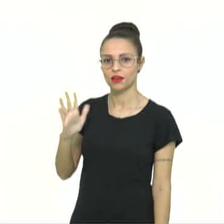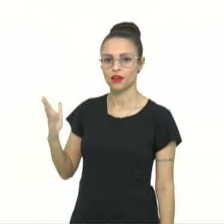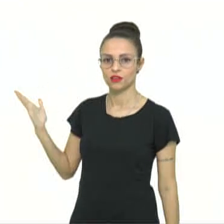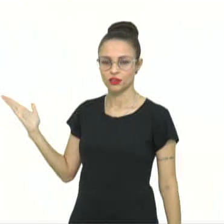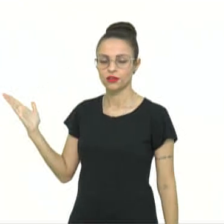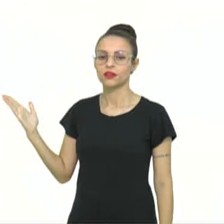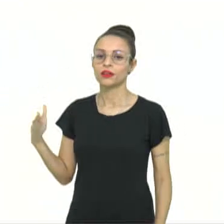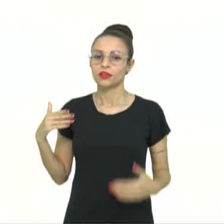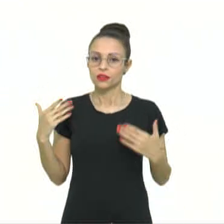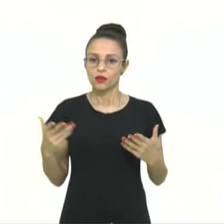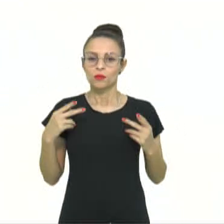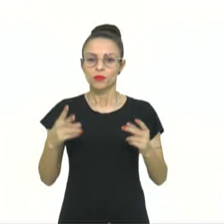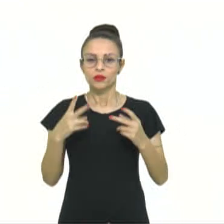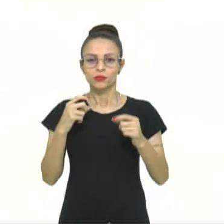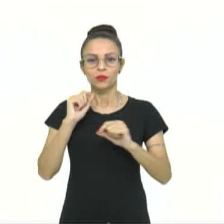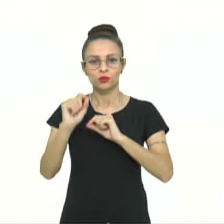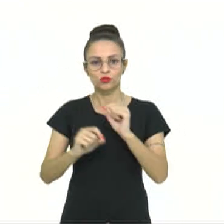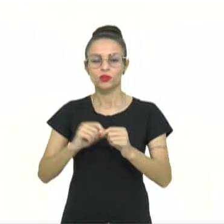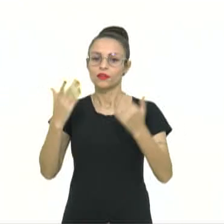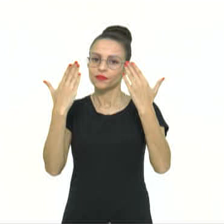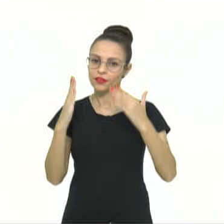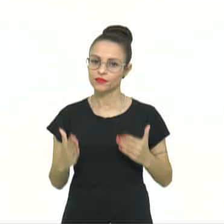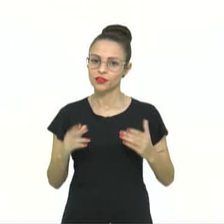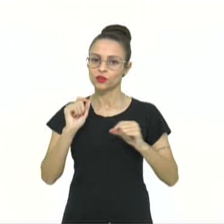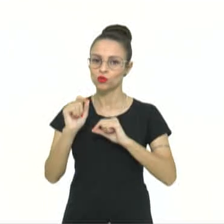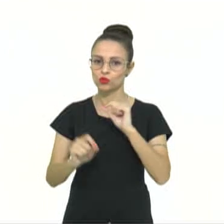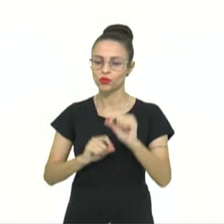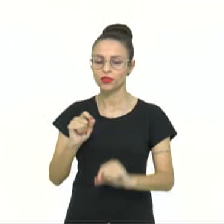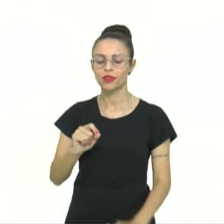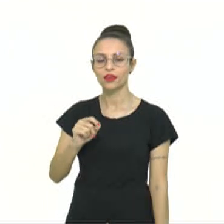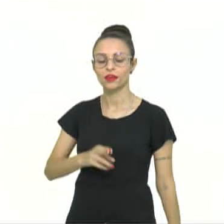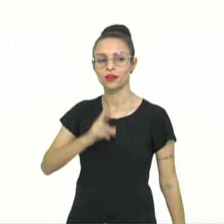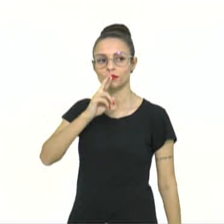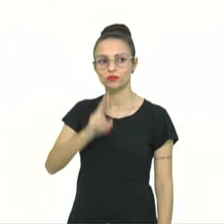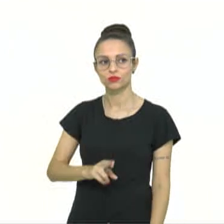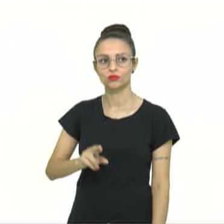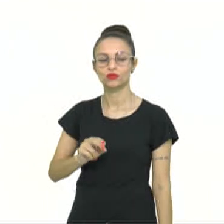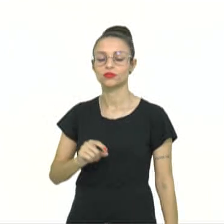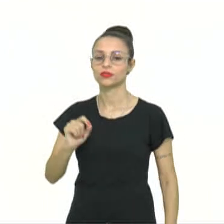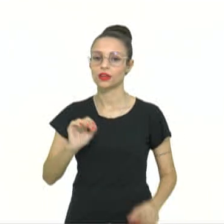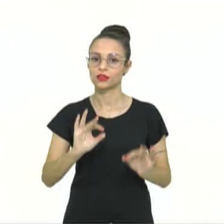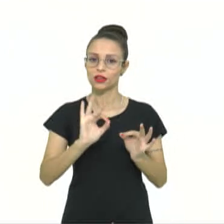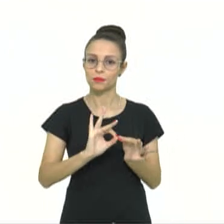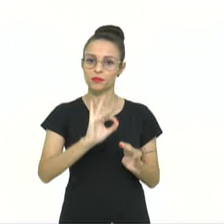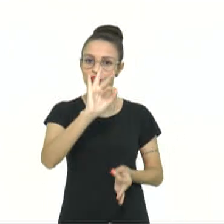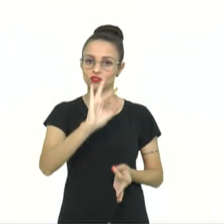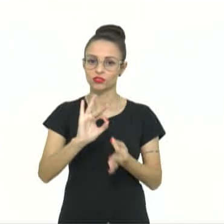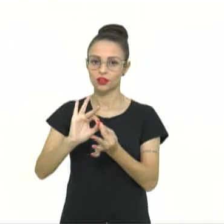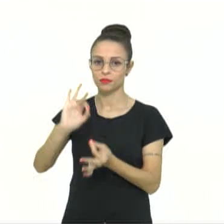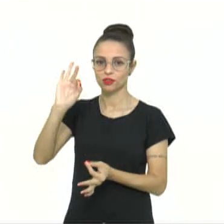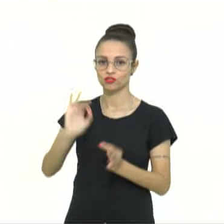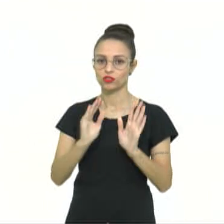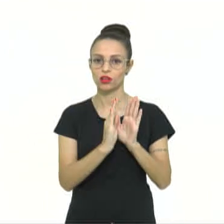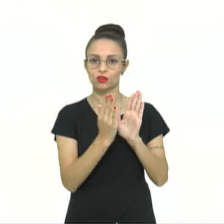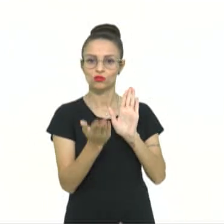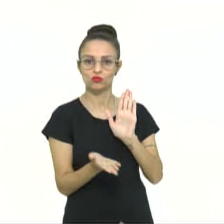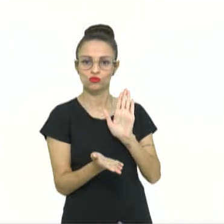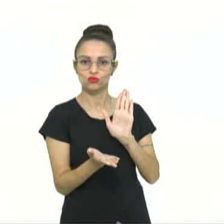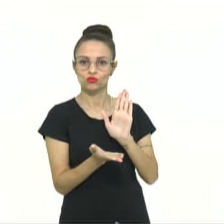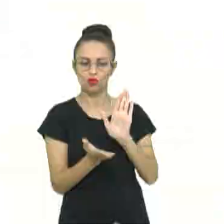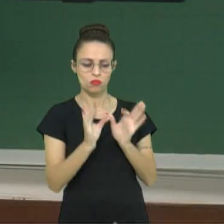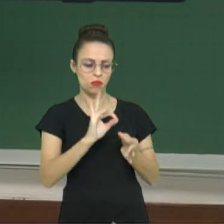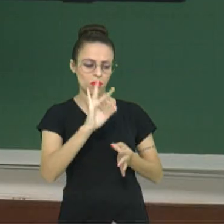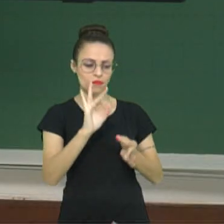pelo teorema de Tales, nós verificamos que a razão entre as medidas da altura e da sombra